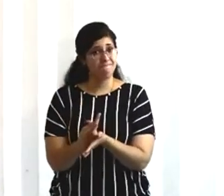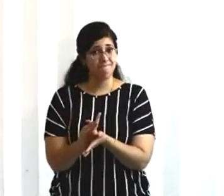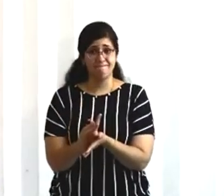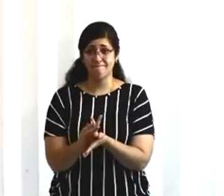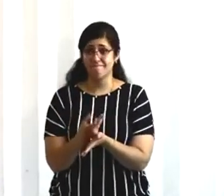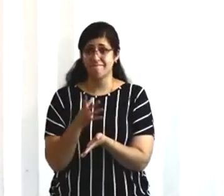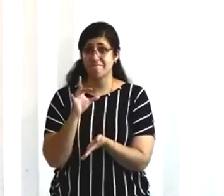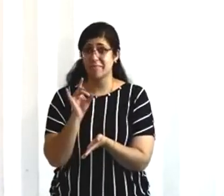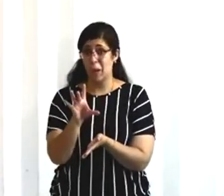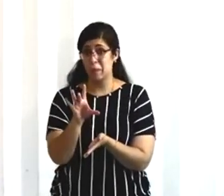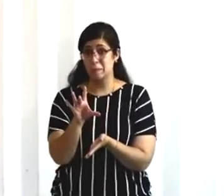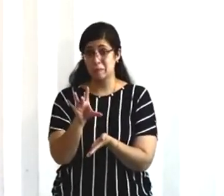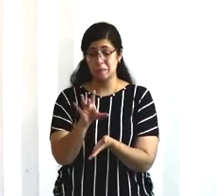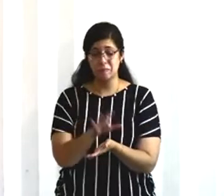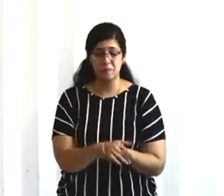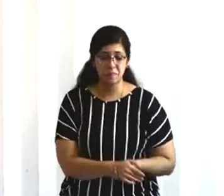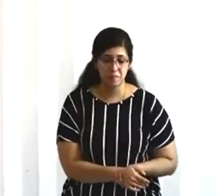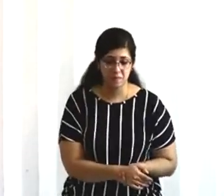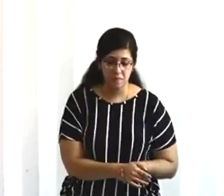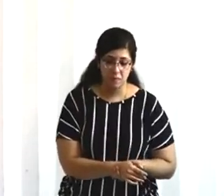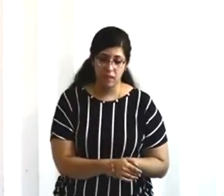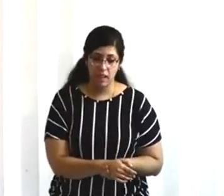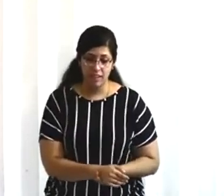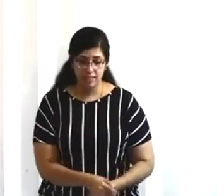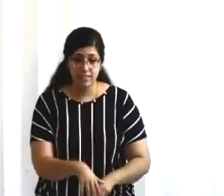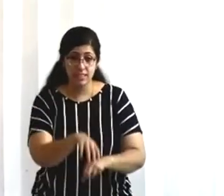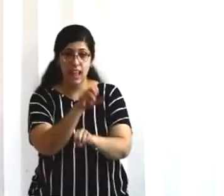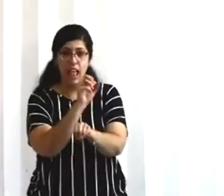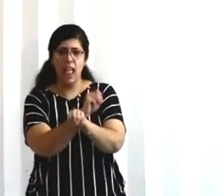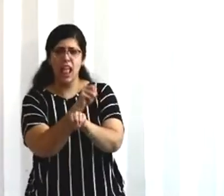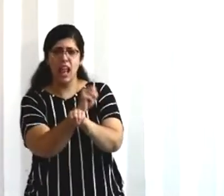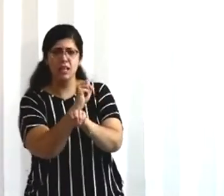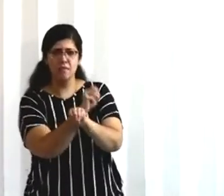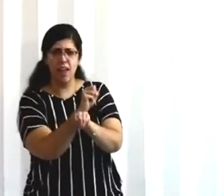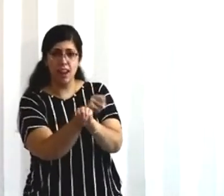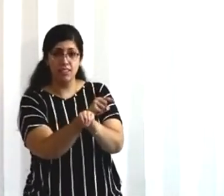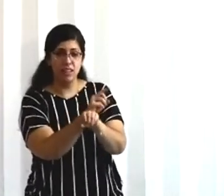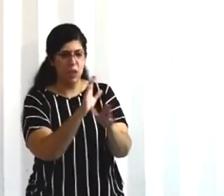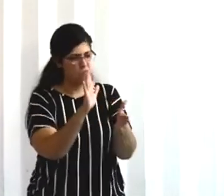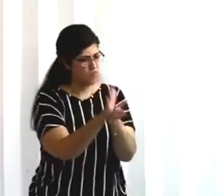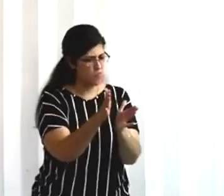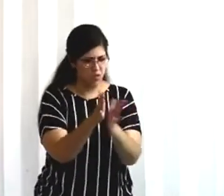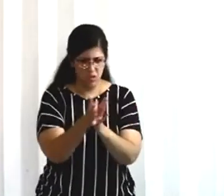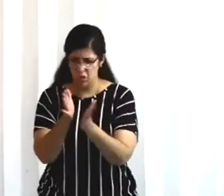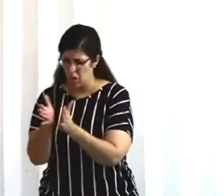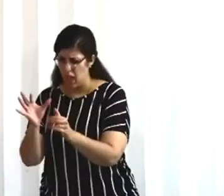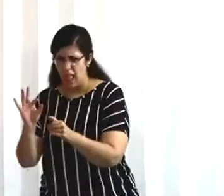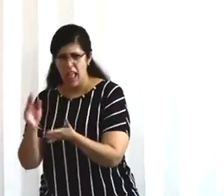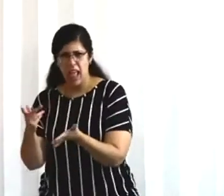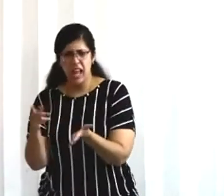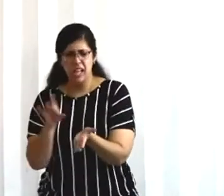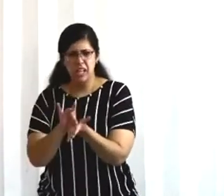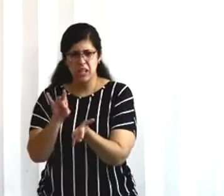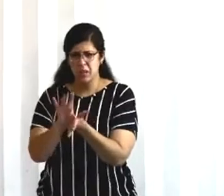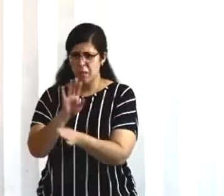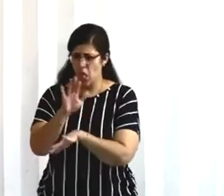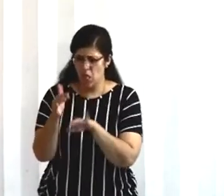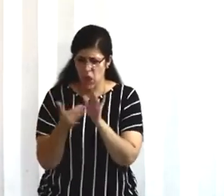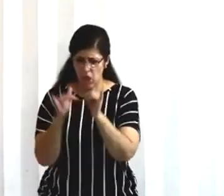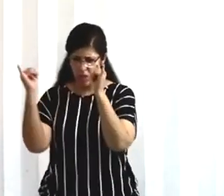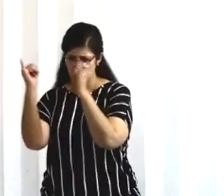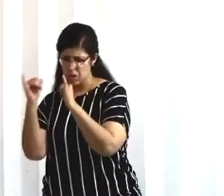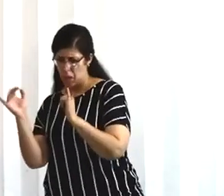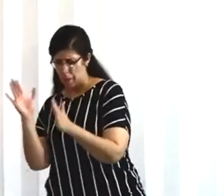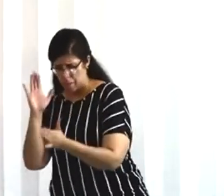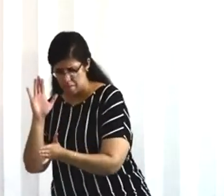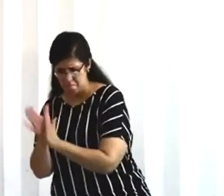trouxe esperança para o povo, porque ele devastou do meio do povo os ídolos, a idolatria que aquele povo tinha, e voltou a colocar